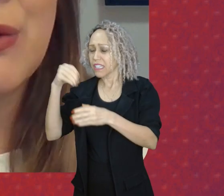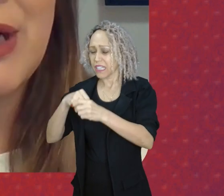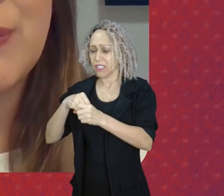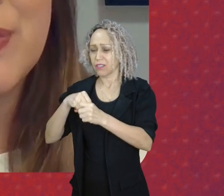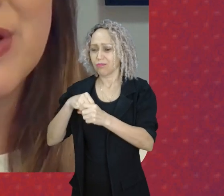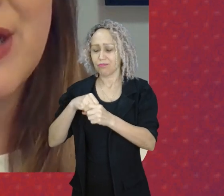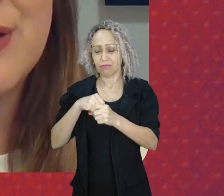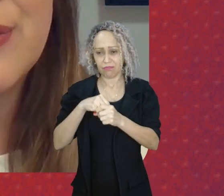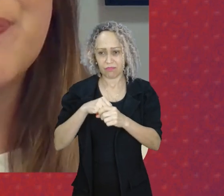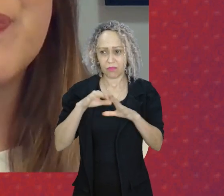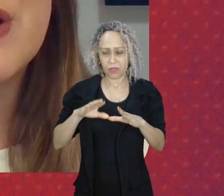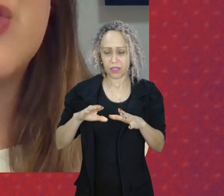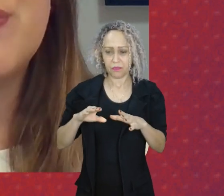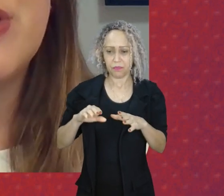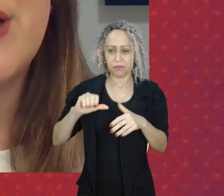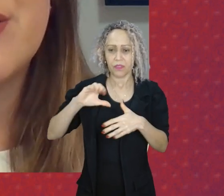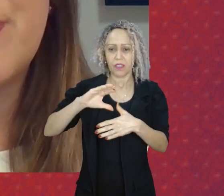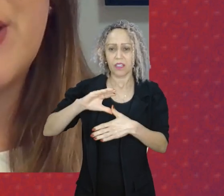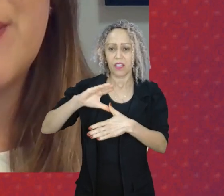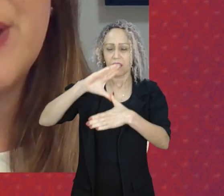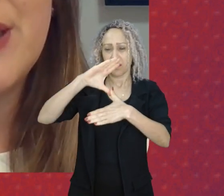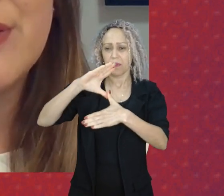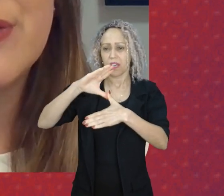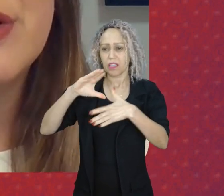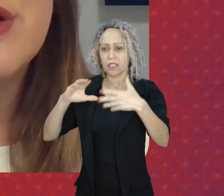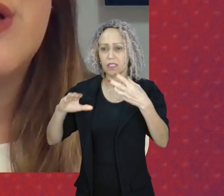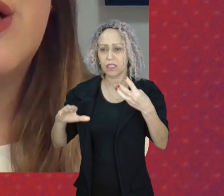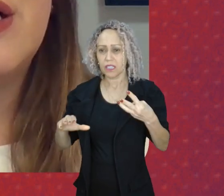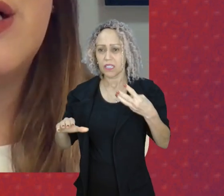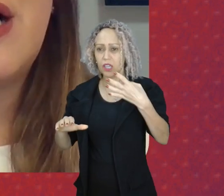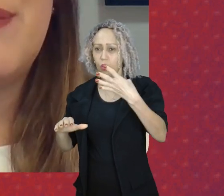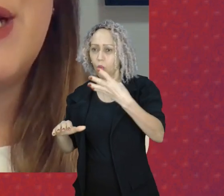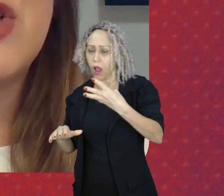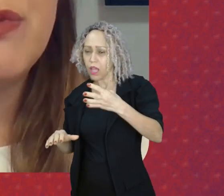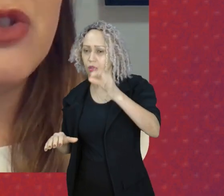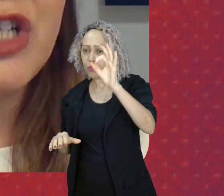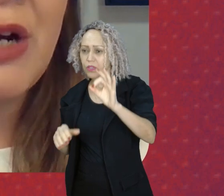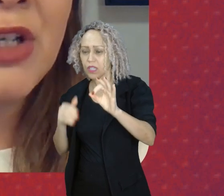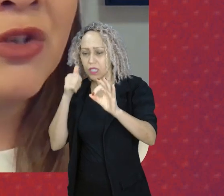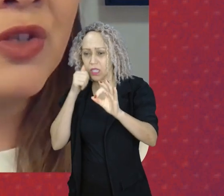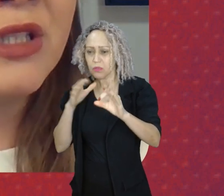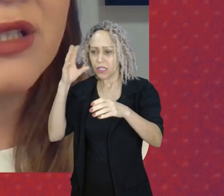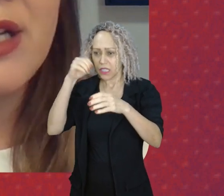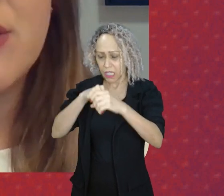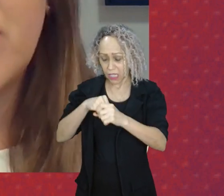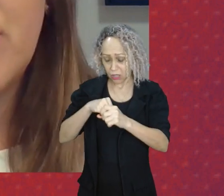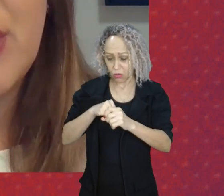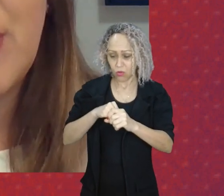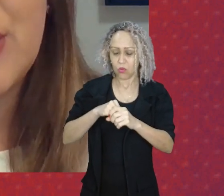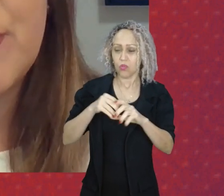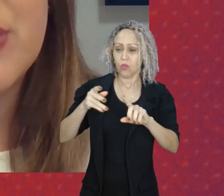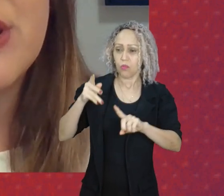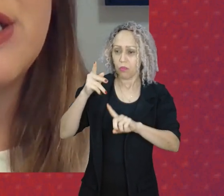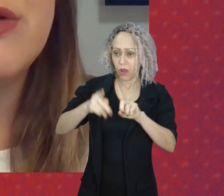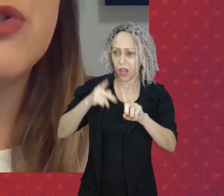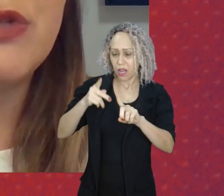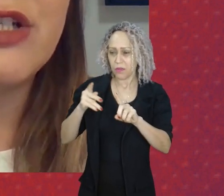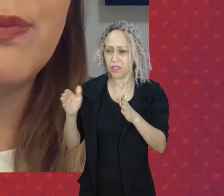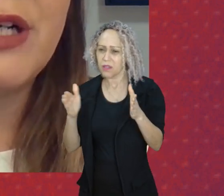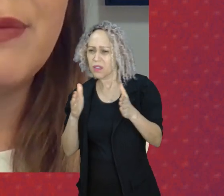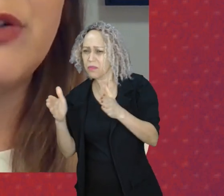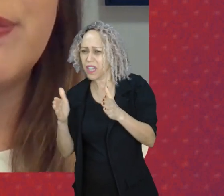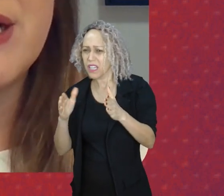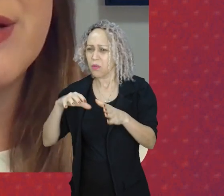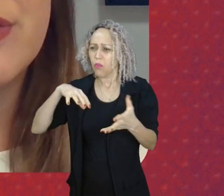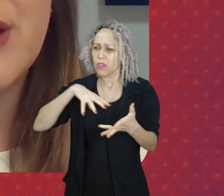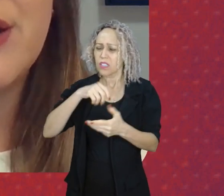já é 34% de mulheres no parlamento. A média mundial é de 26,4% de